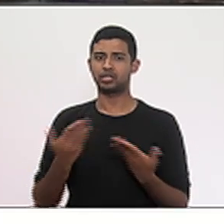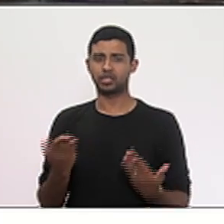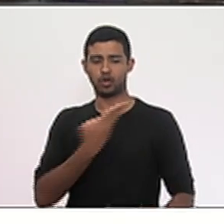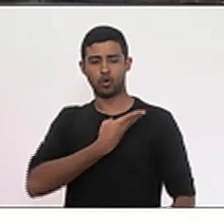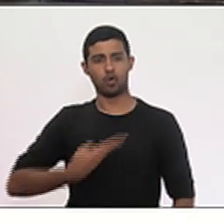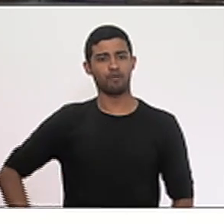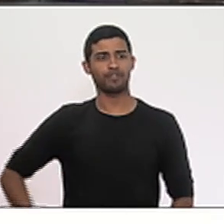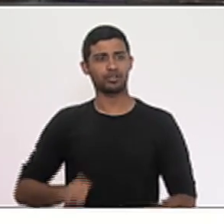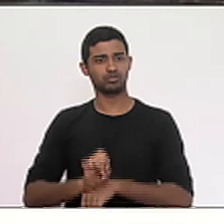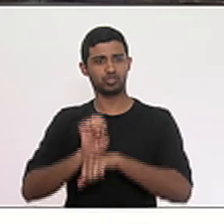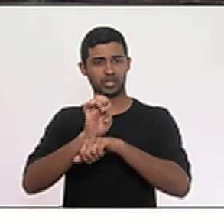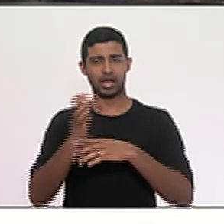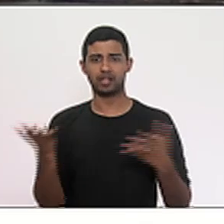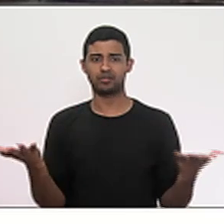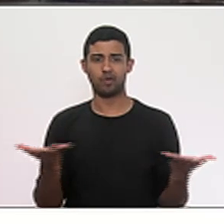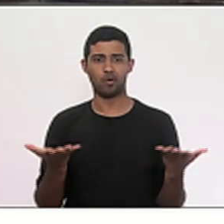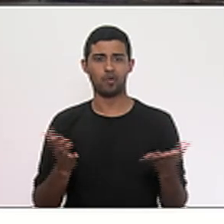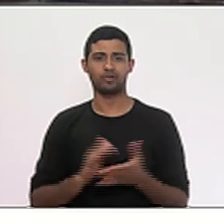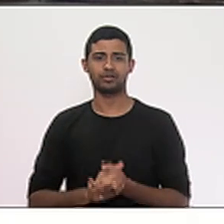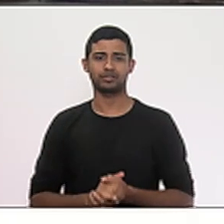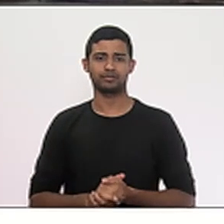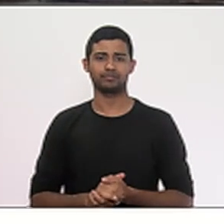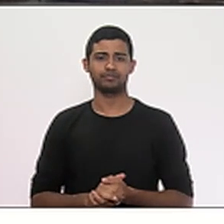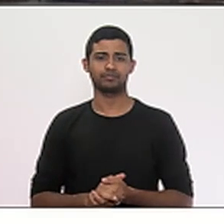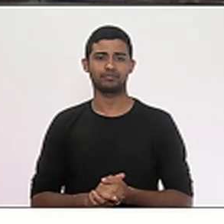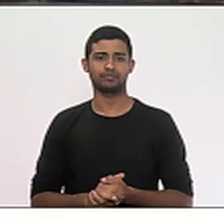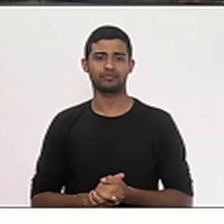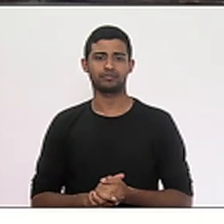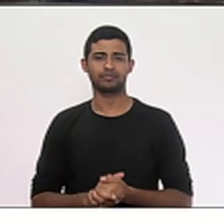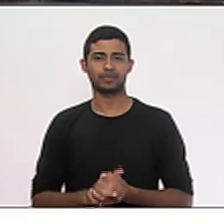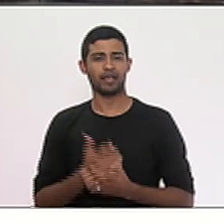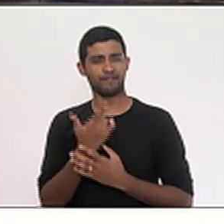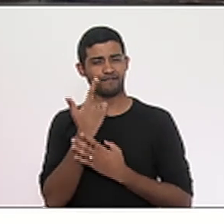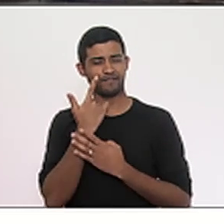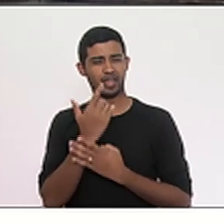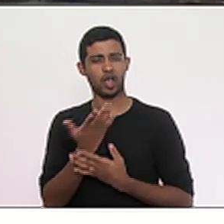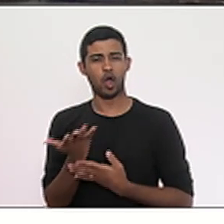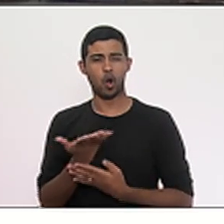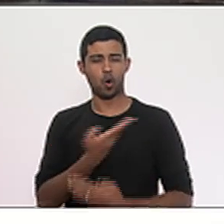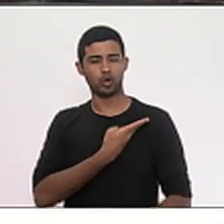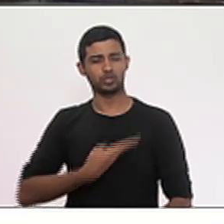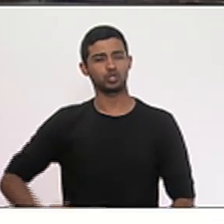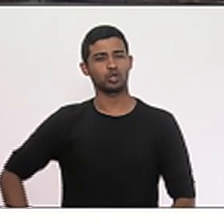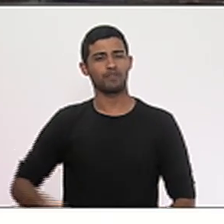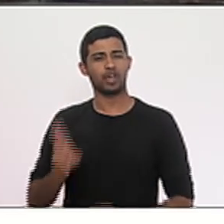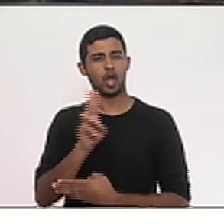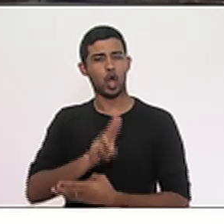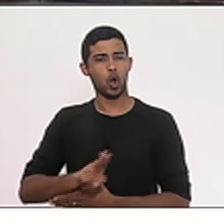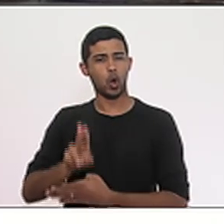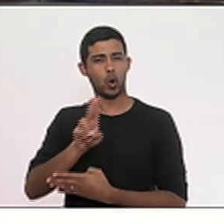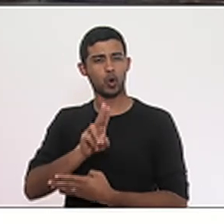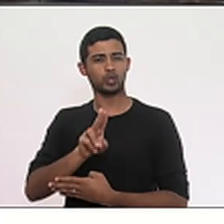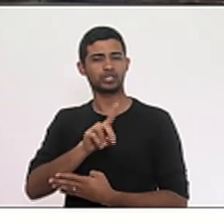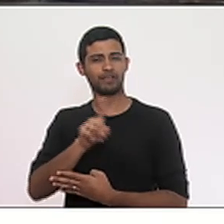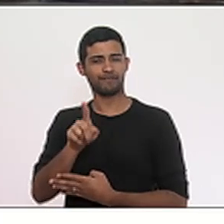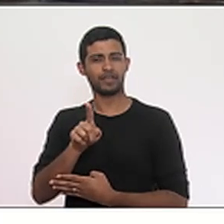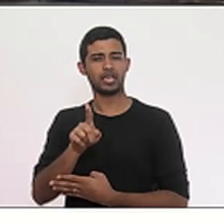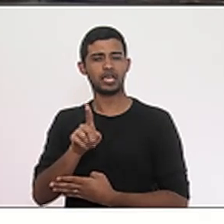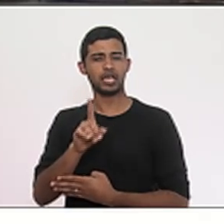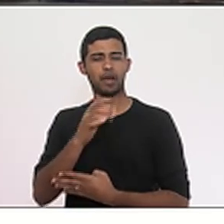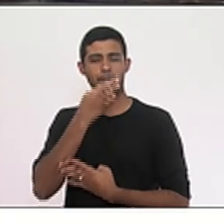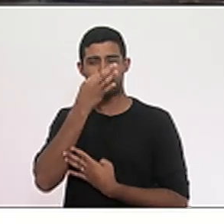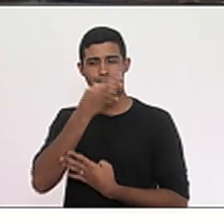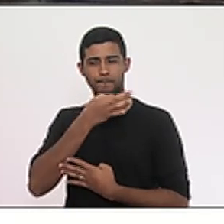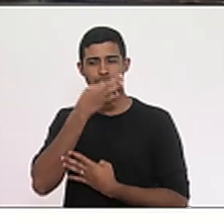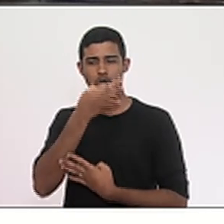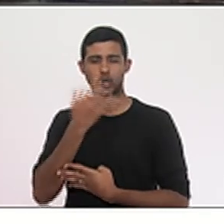Estado hoje, ele está utilizando de uma liminar que ele ganhou na justiça contra